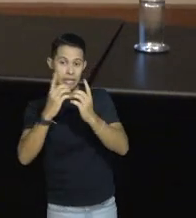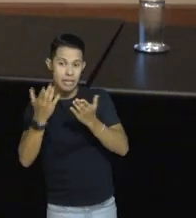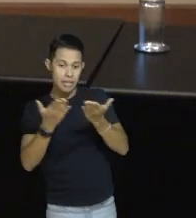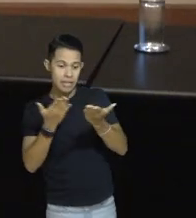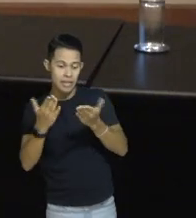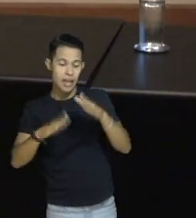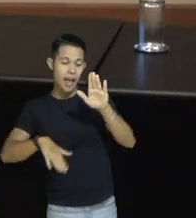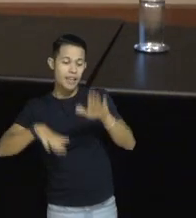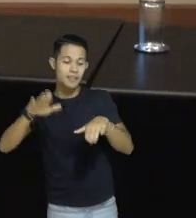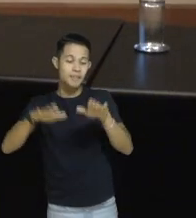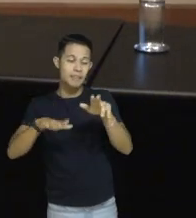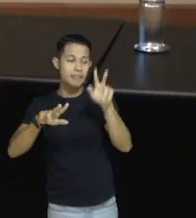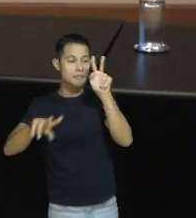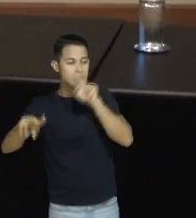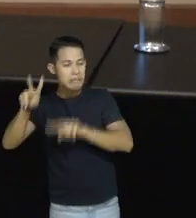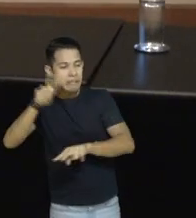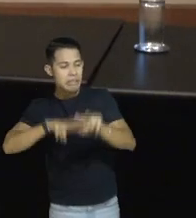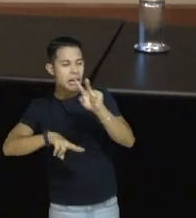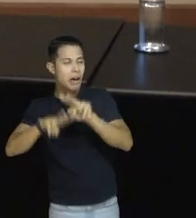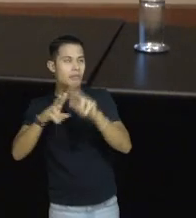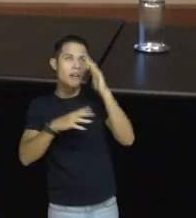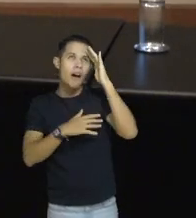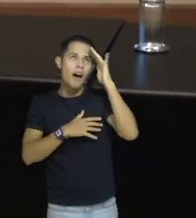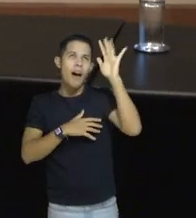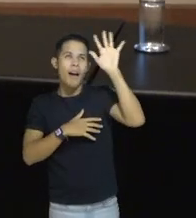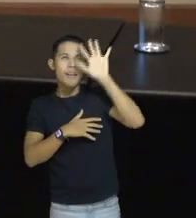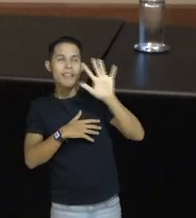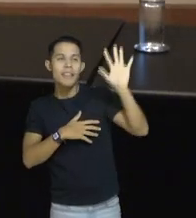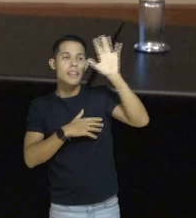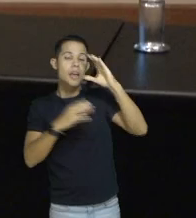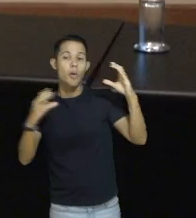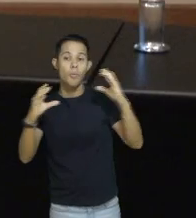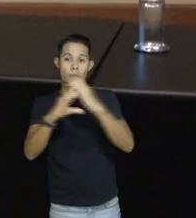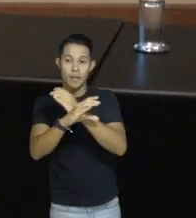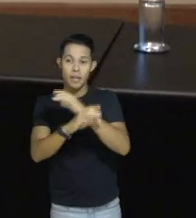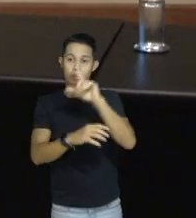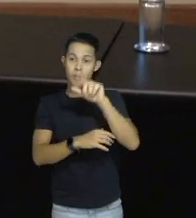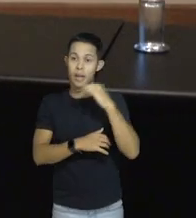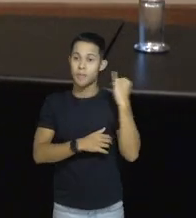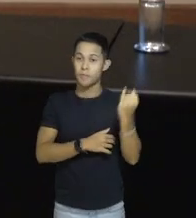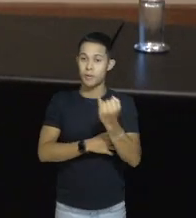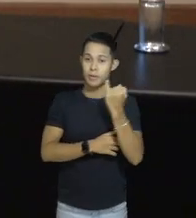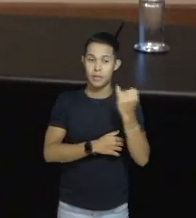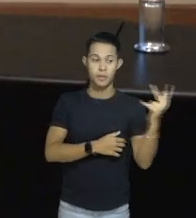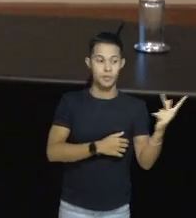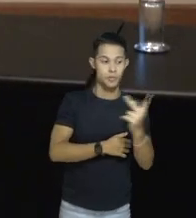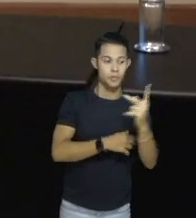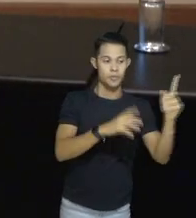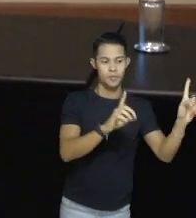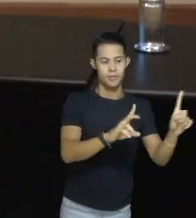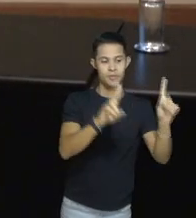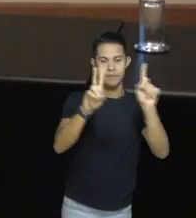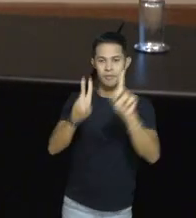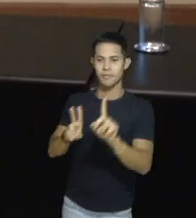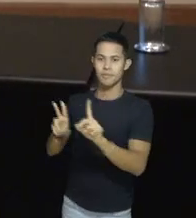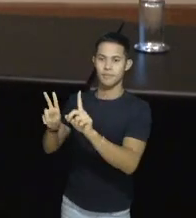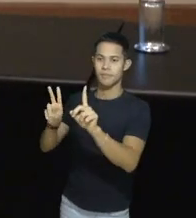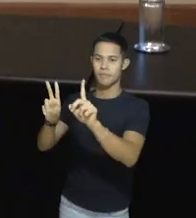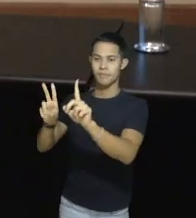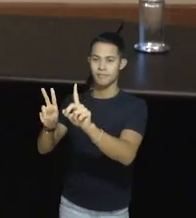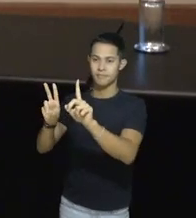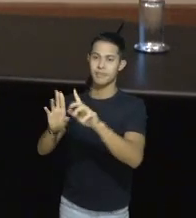de um contexto, eu acho interessante quando a doutora Carla fala que, às vezes, as crianças, né, precisam ter, pelo menos, em dois